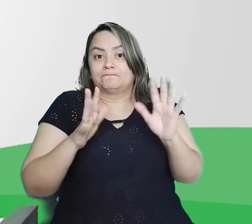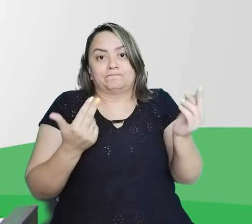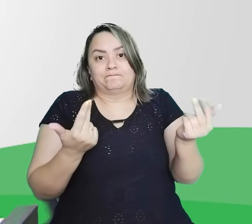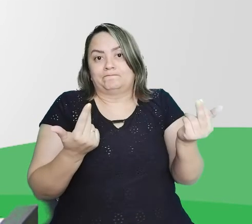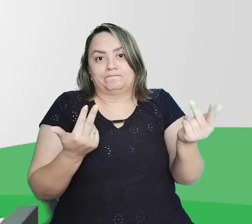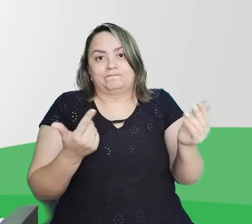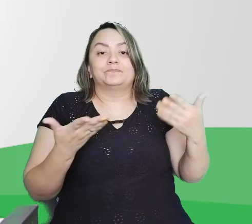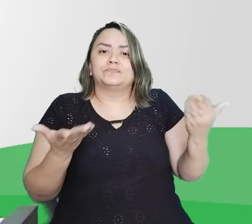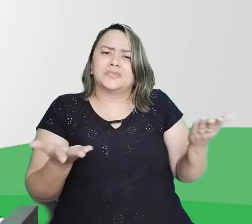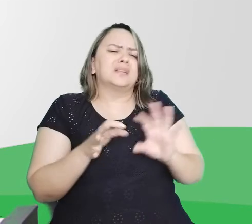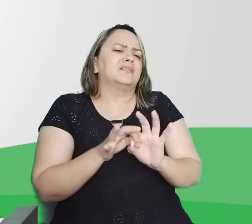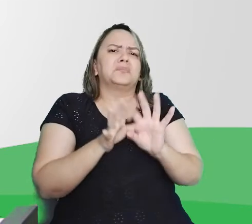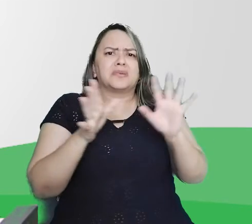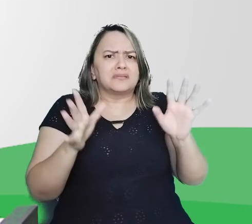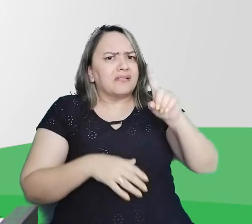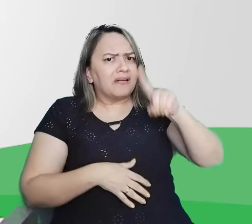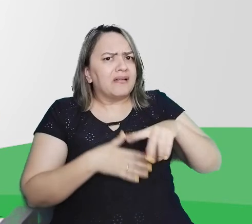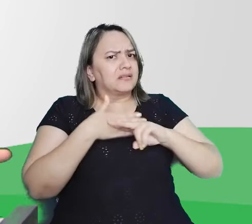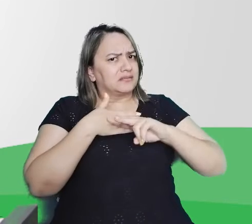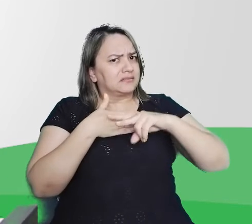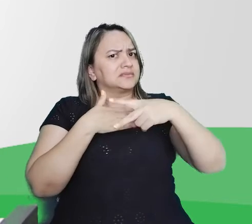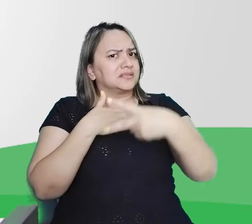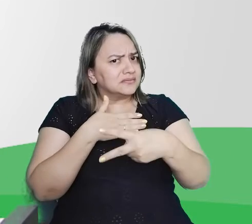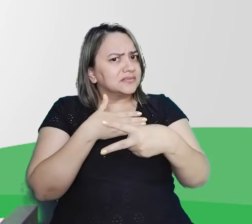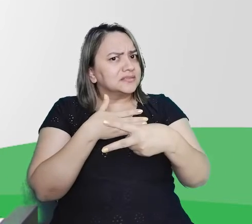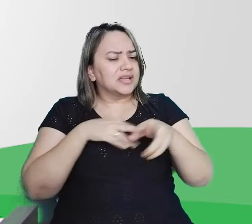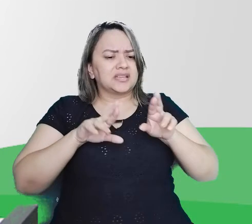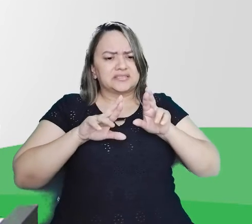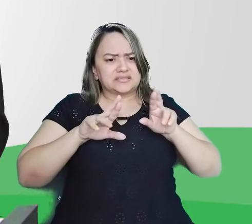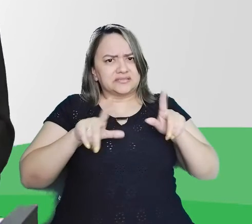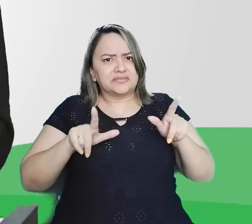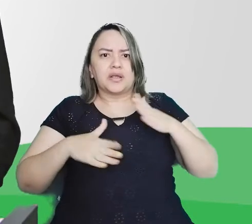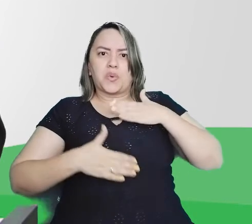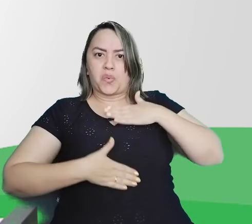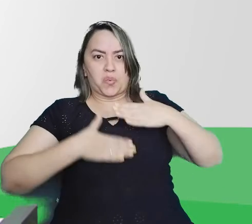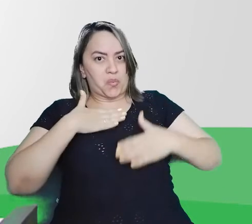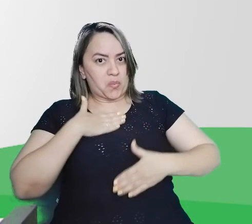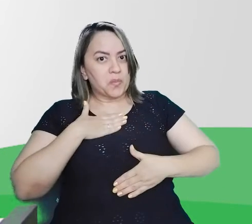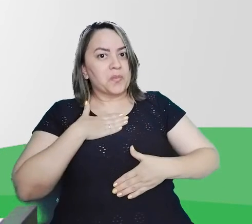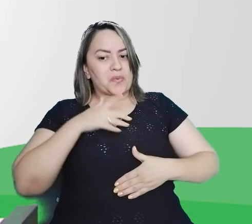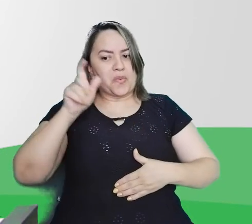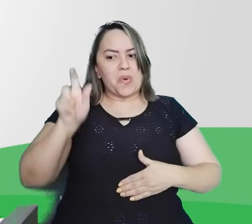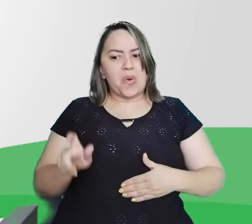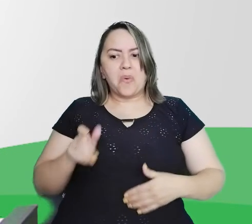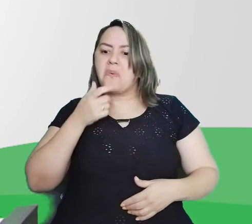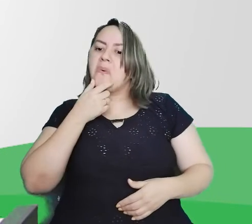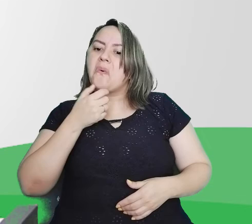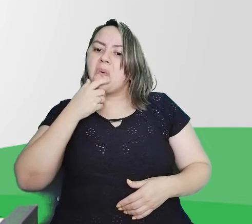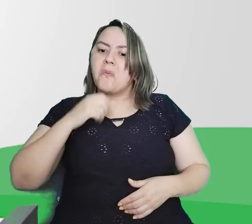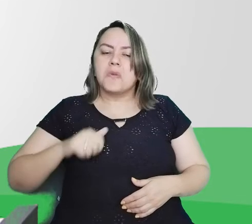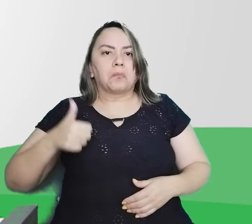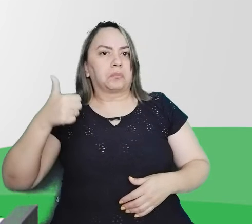uma consequência das diferenças biológicas entre homens e mulheres? Imagino que alguns de vocês estejam